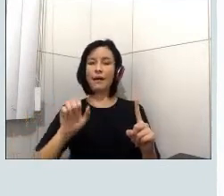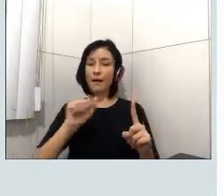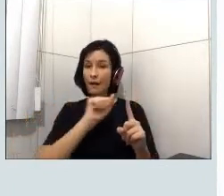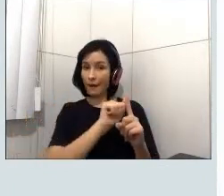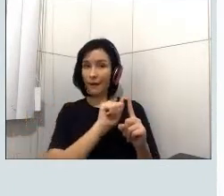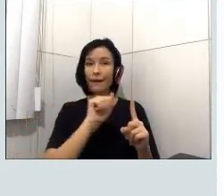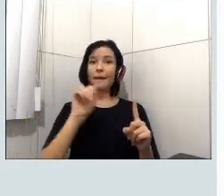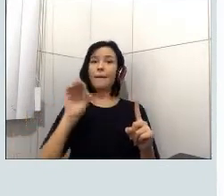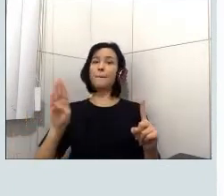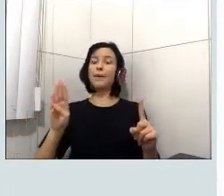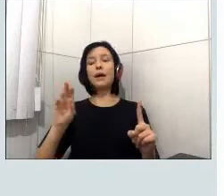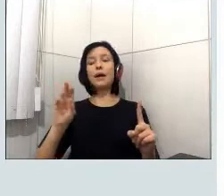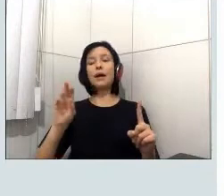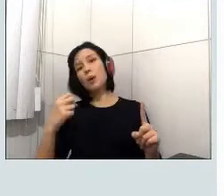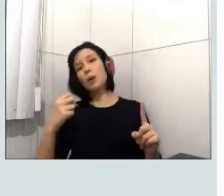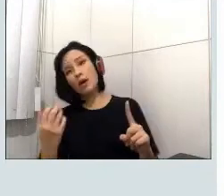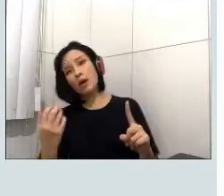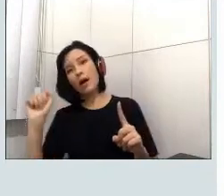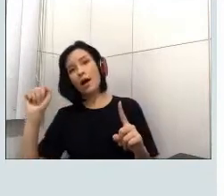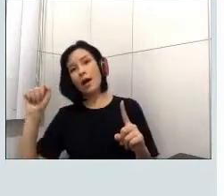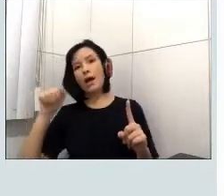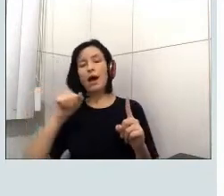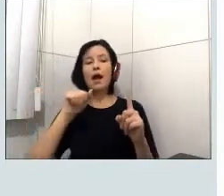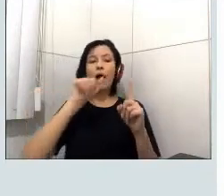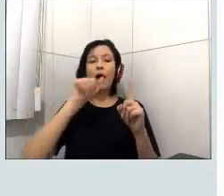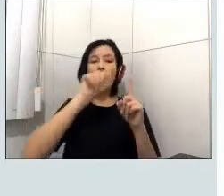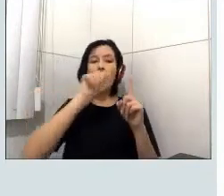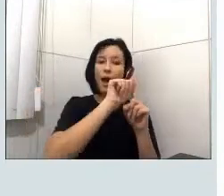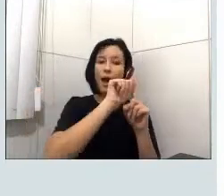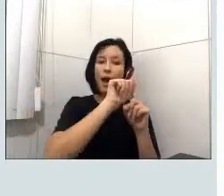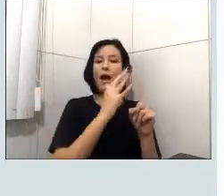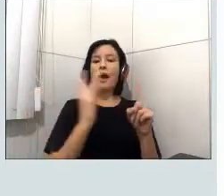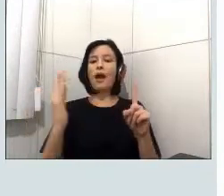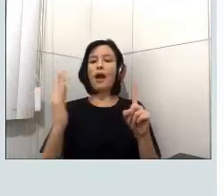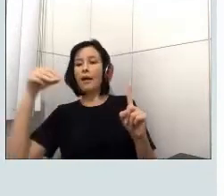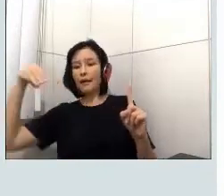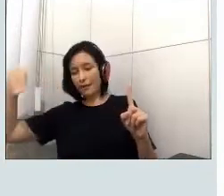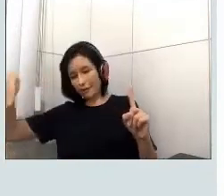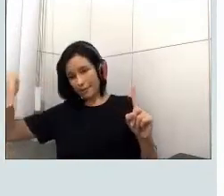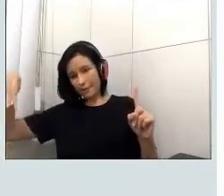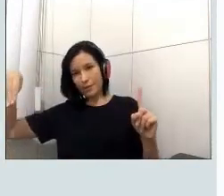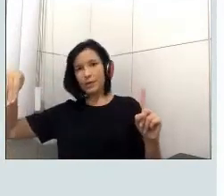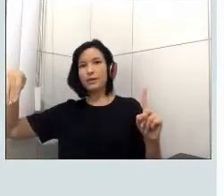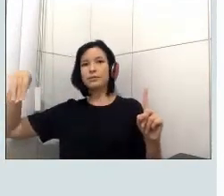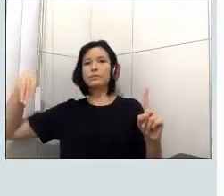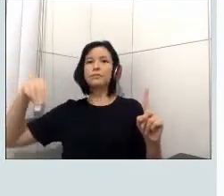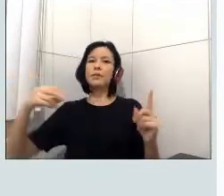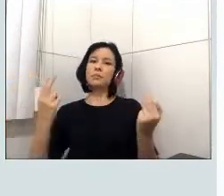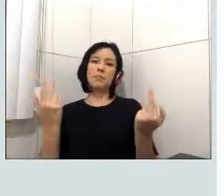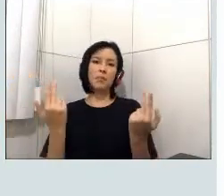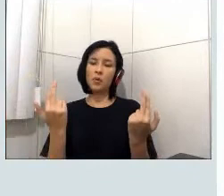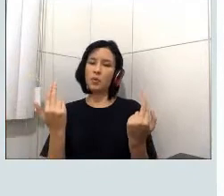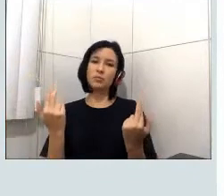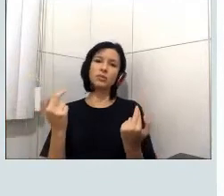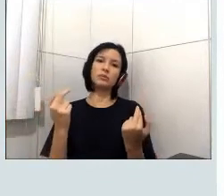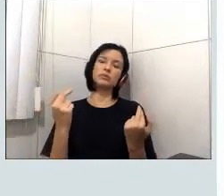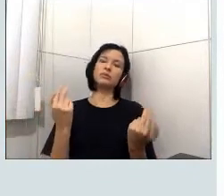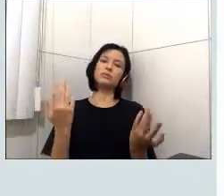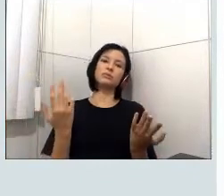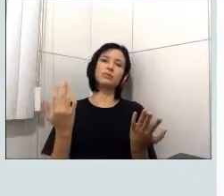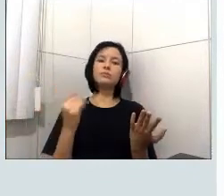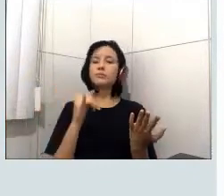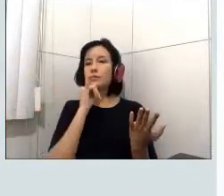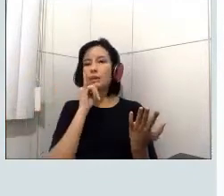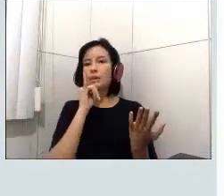AM, de A até M, é a mesma coisa que de M até